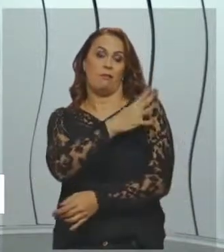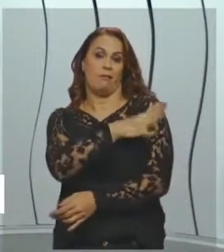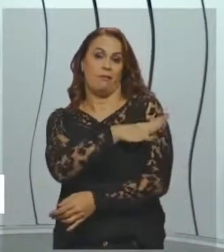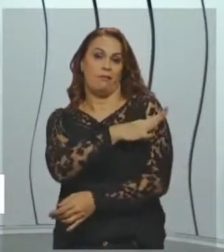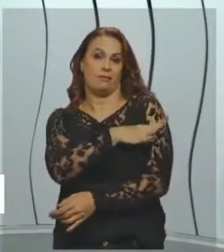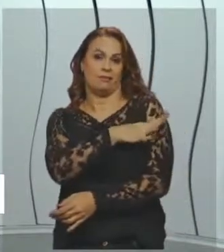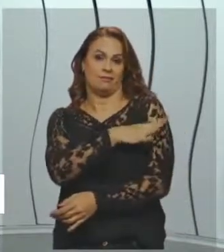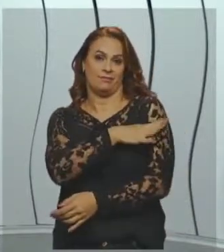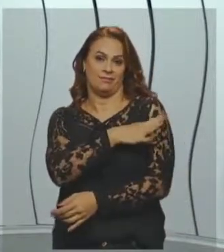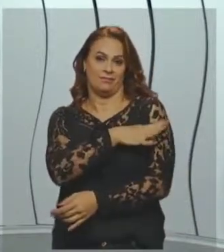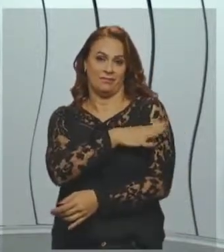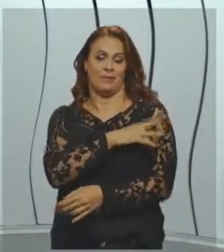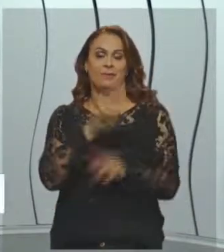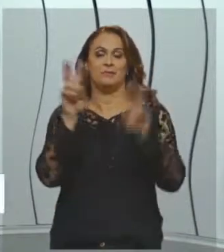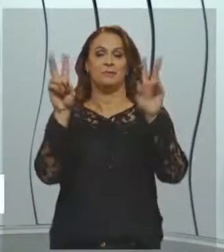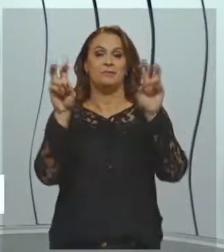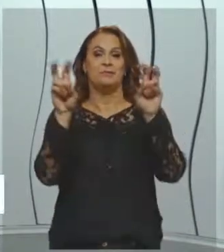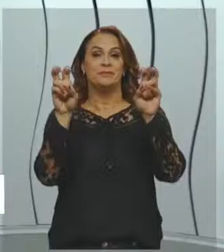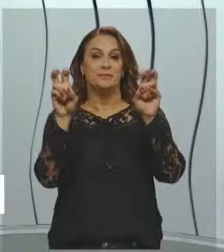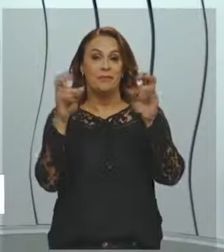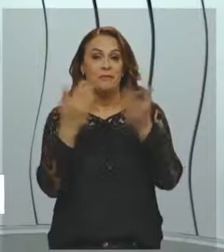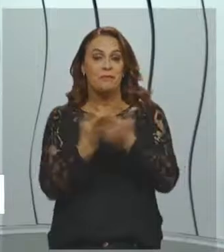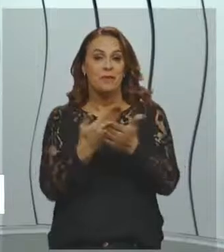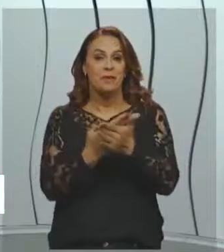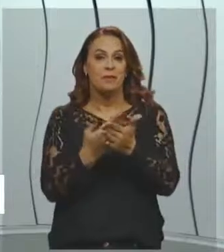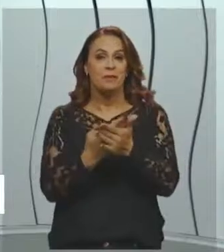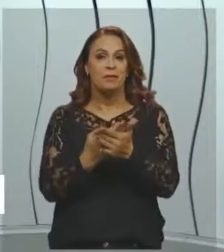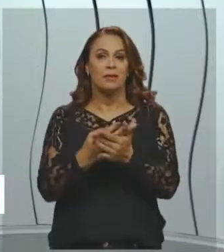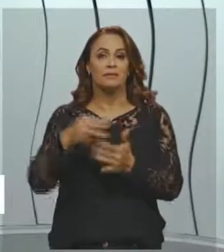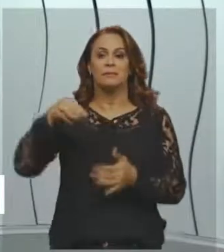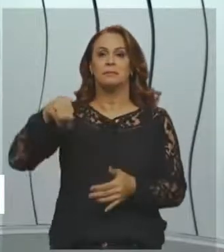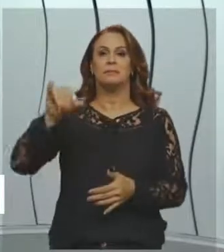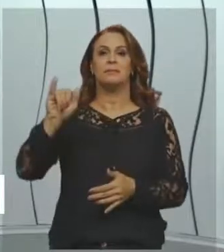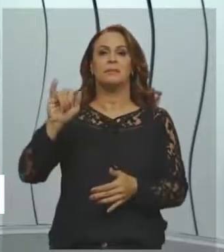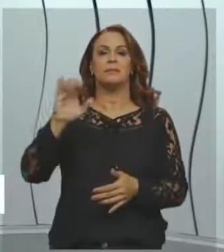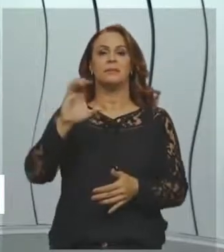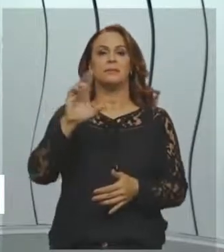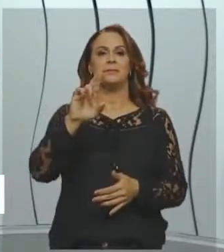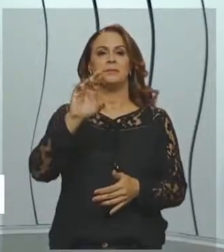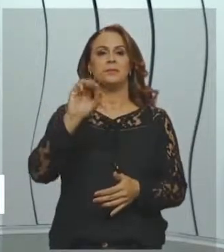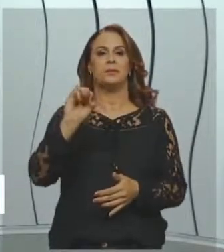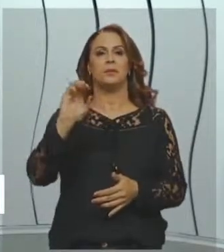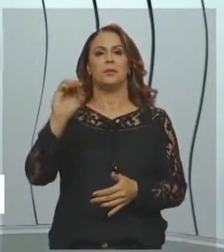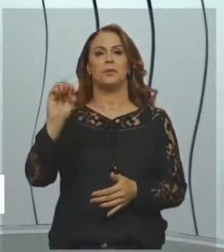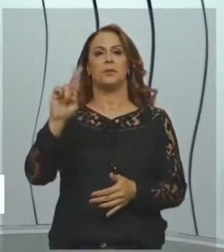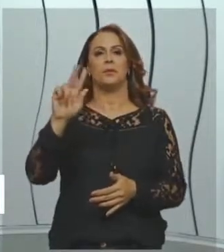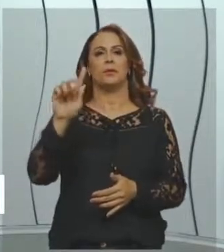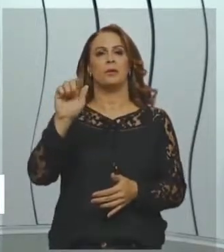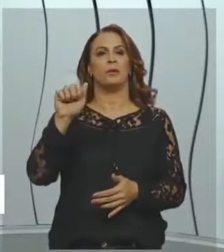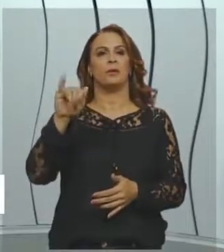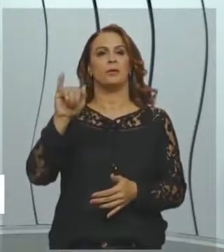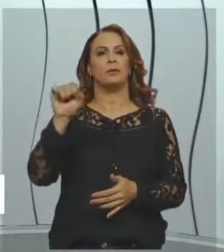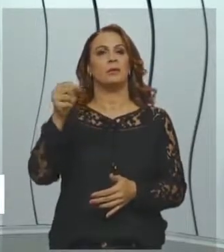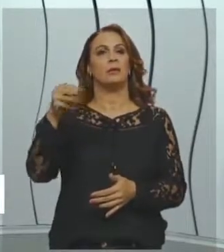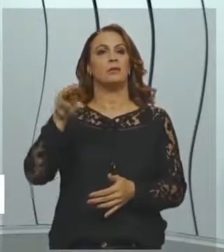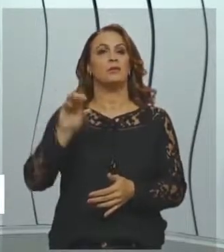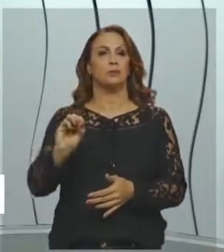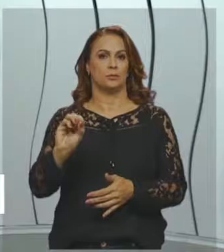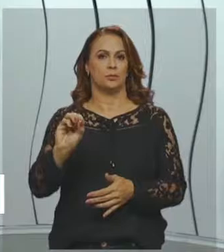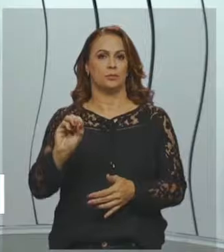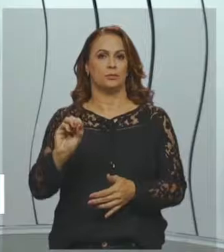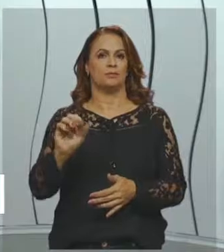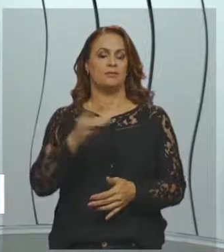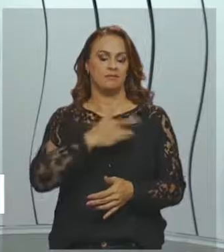da aula de hoje é micro-organismos e saúde. Já tratamos sobre micro-organismos nas aulas